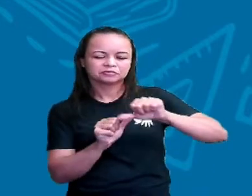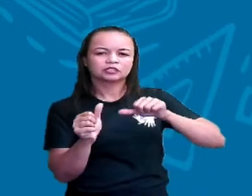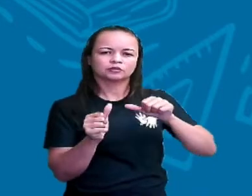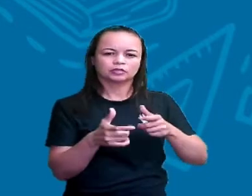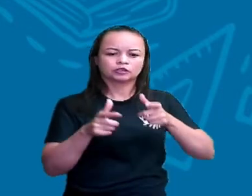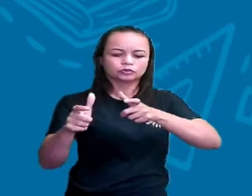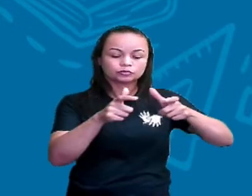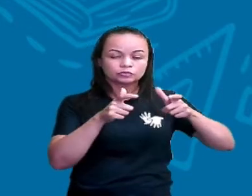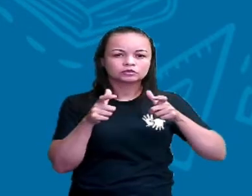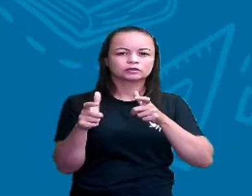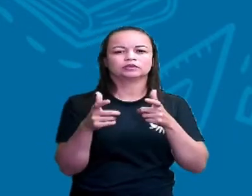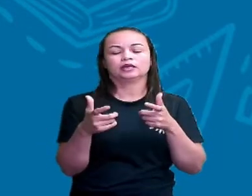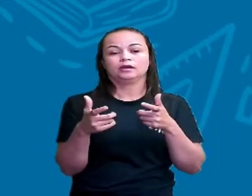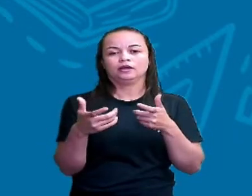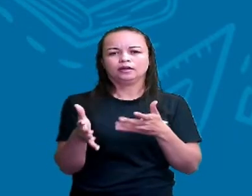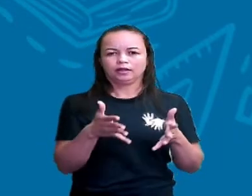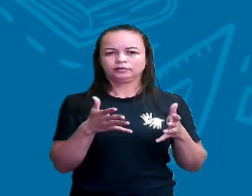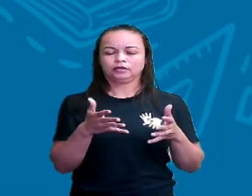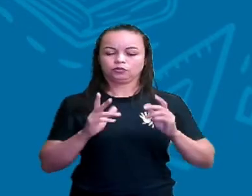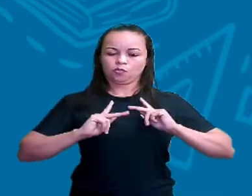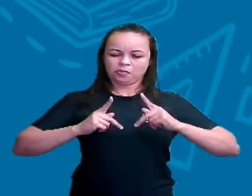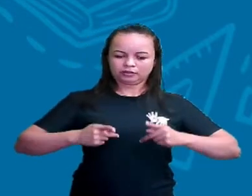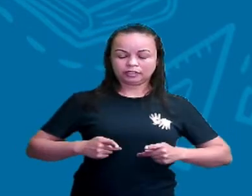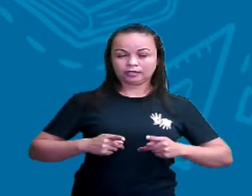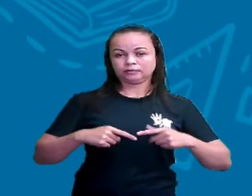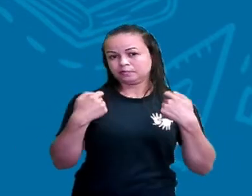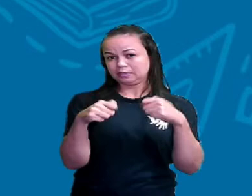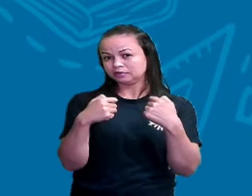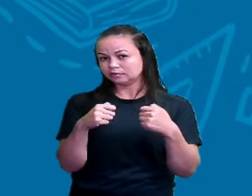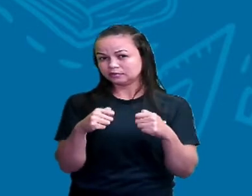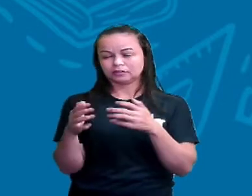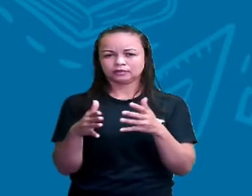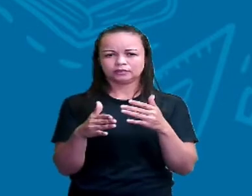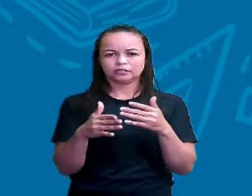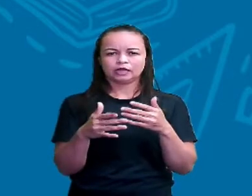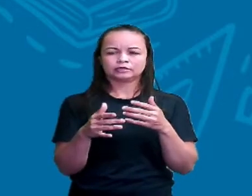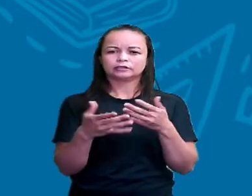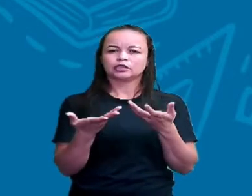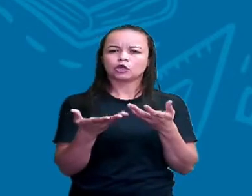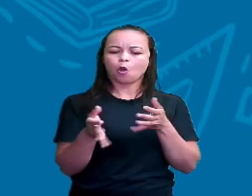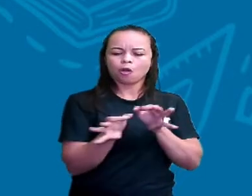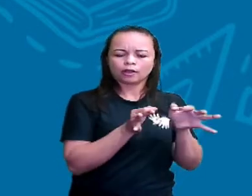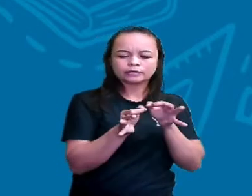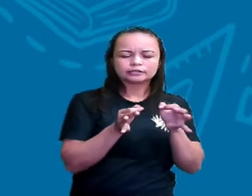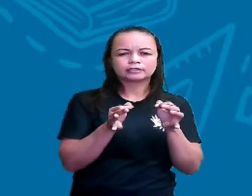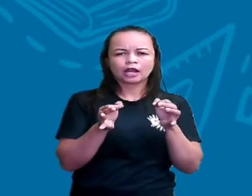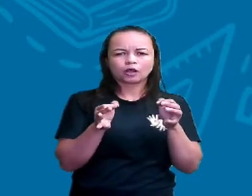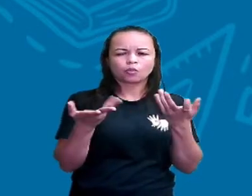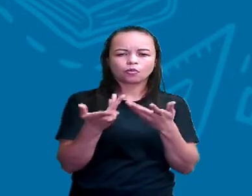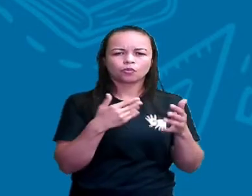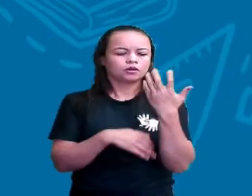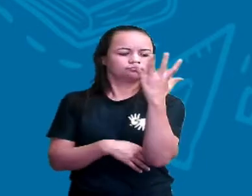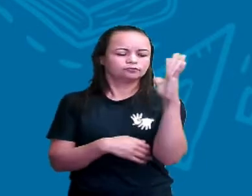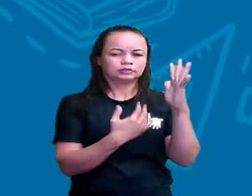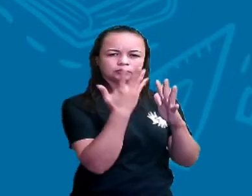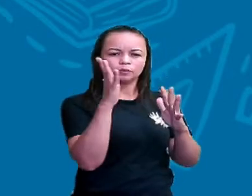formas, em algumas situações. Inclusive, a humanidade ela está precisando se reconectar, né, com a natureza, com o meio ambiente, para que